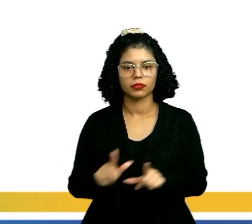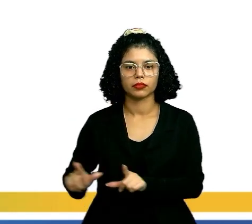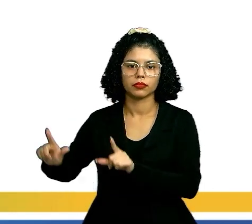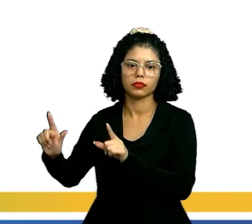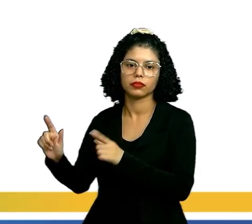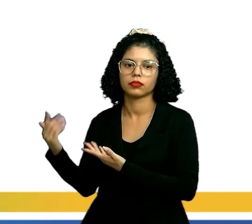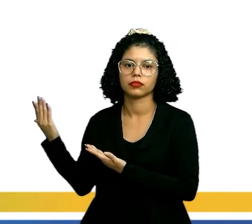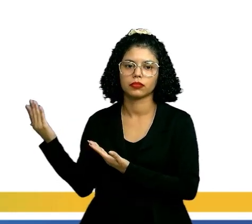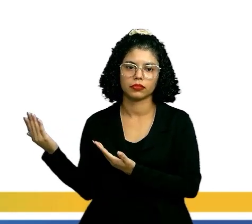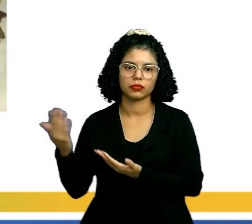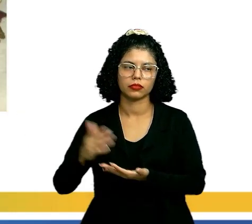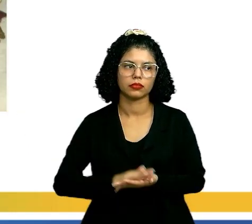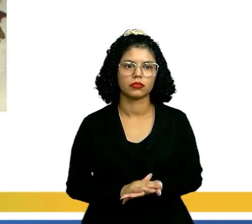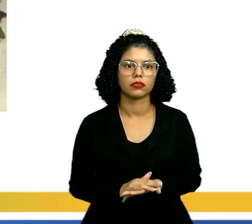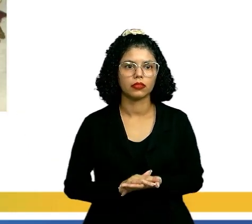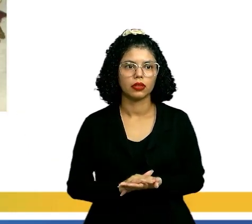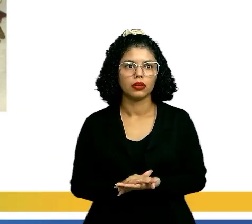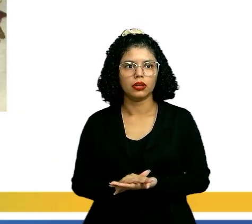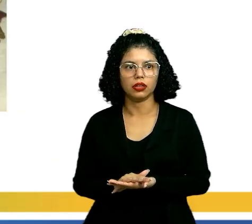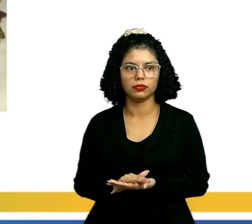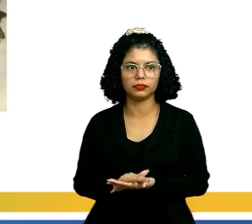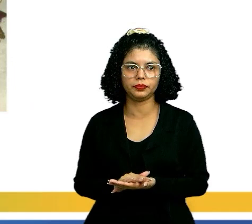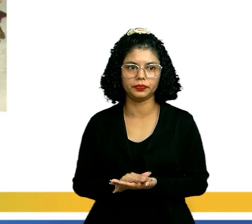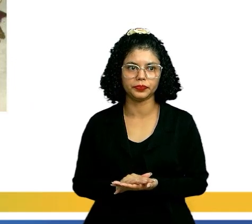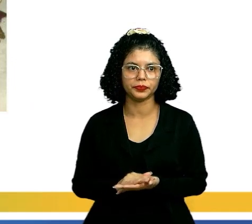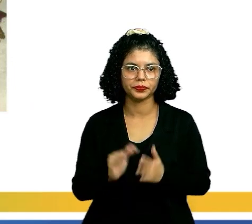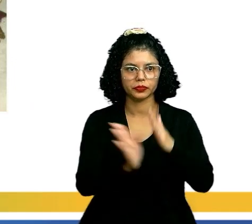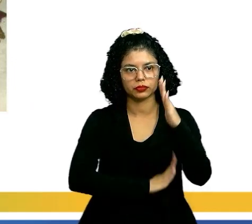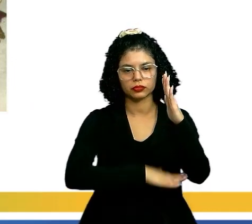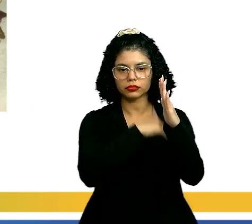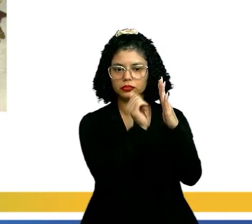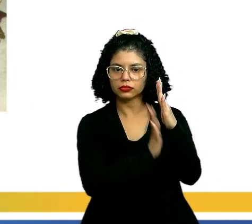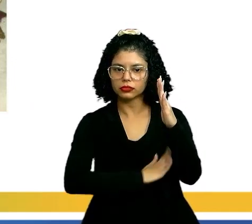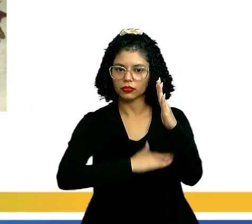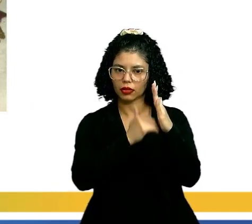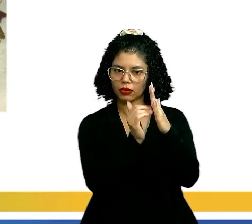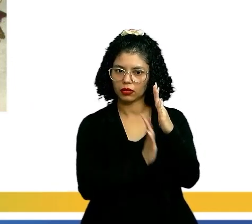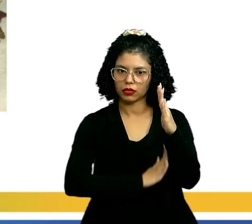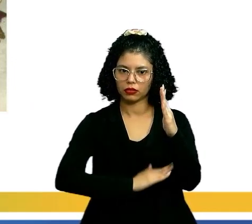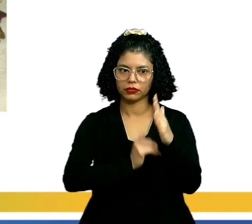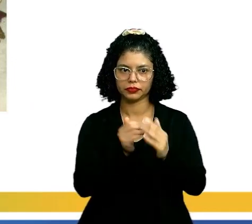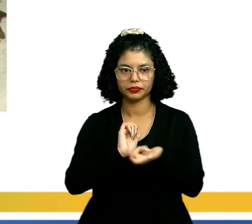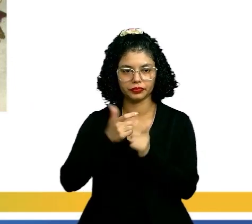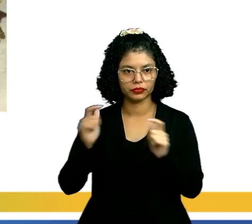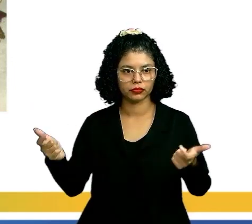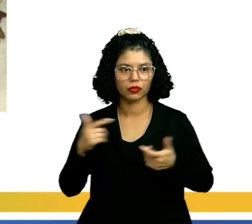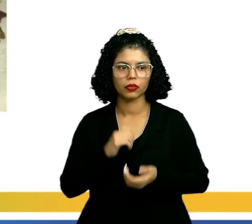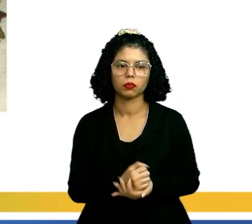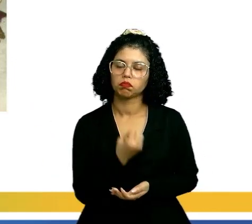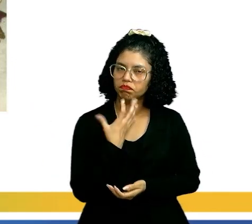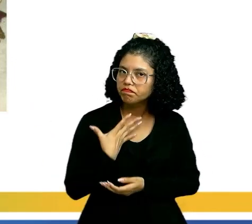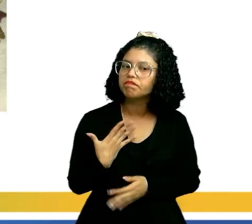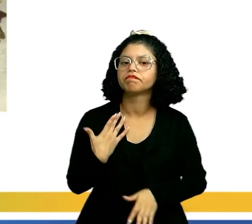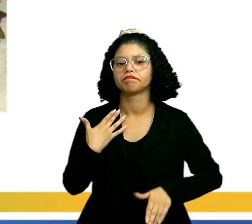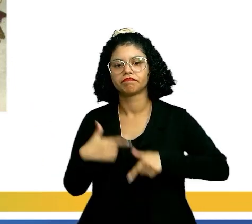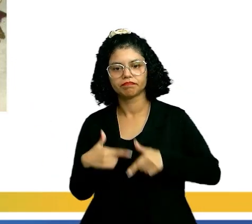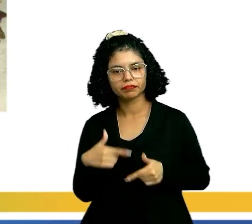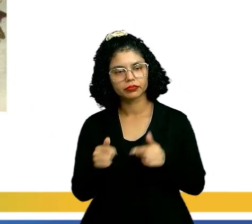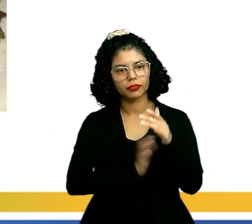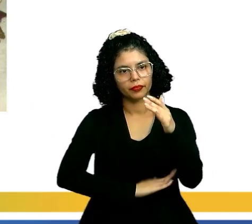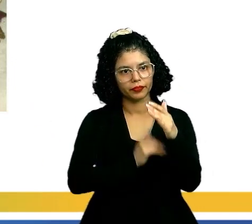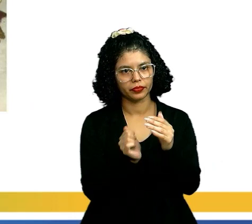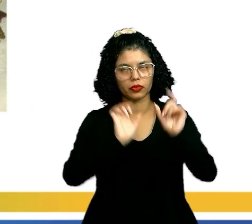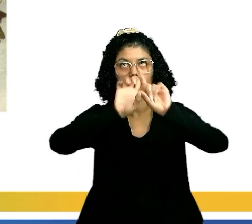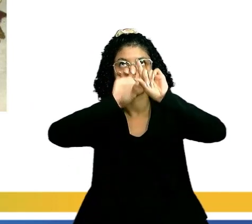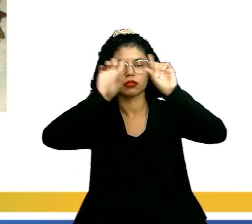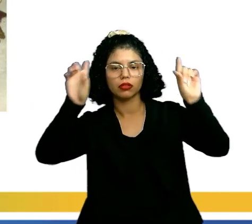essas três obras. E ele fez um grande trabalho, né, pintando